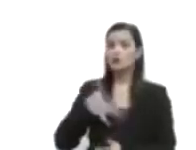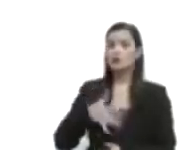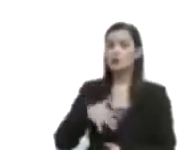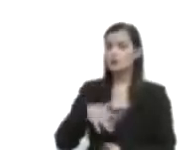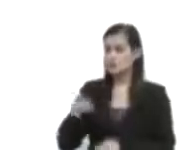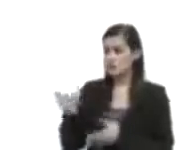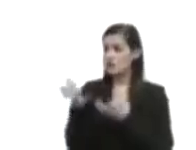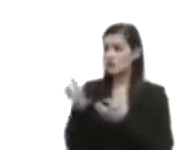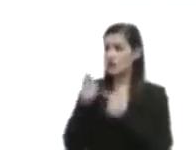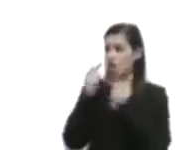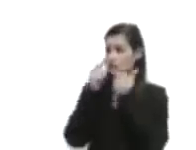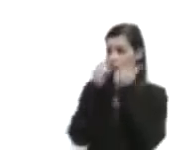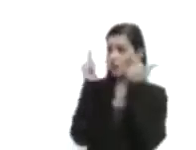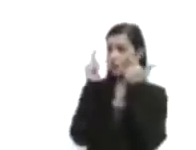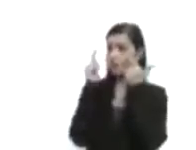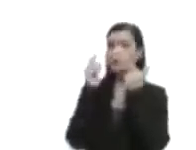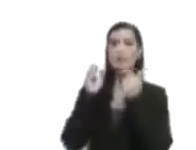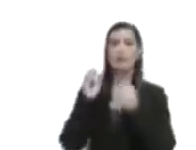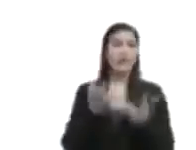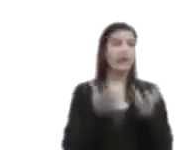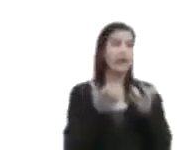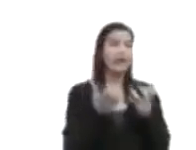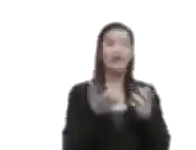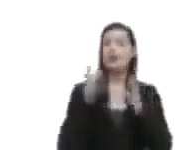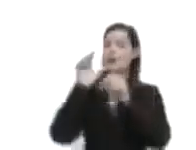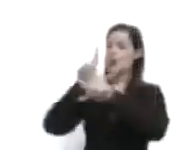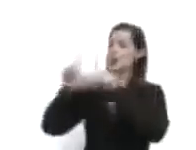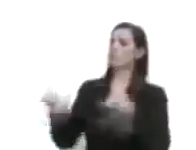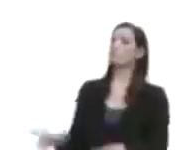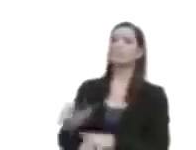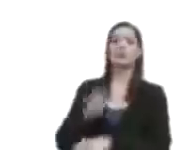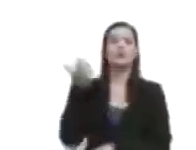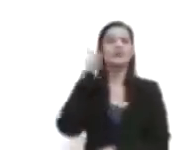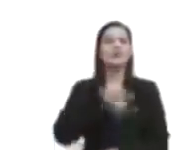Quero, então seja limpo.